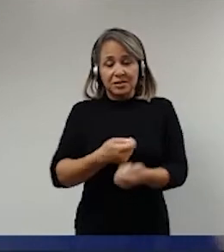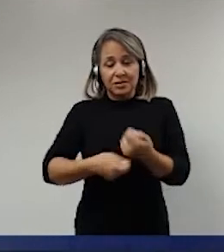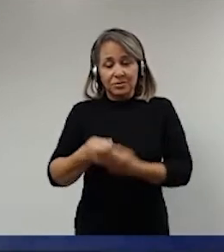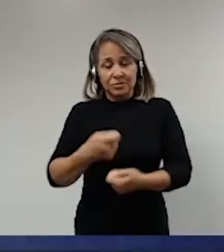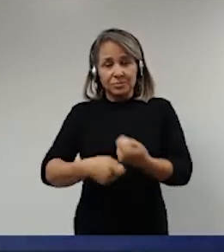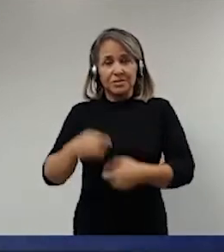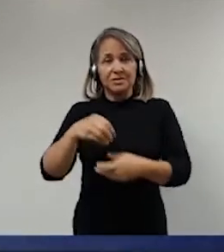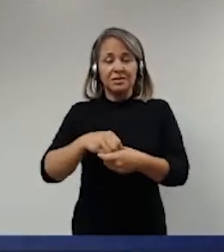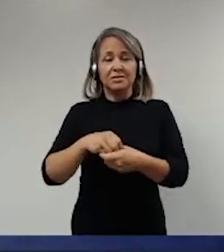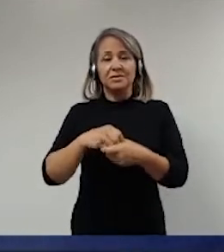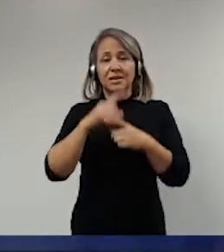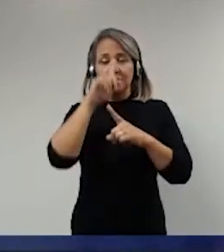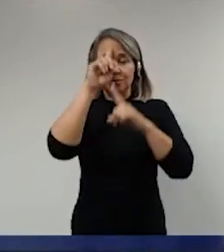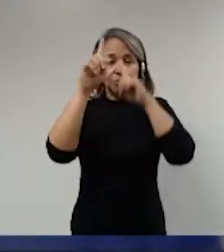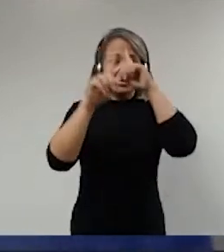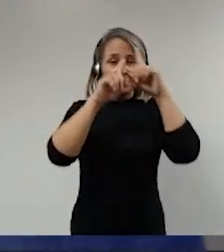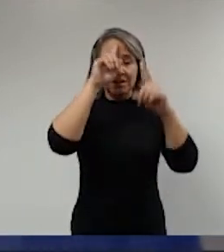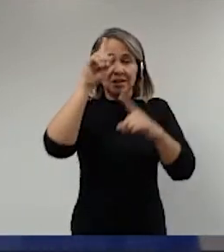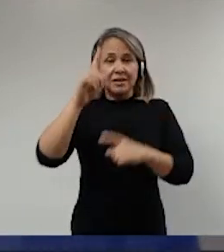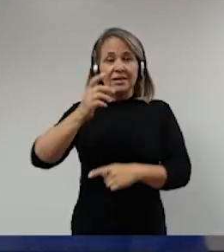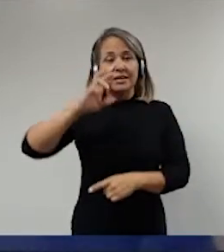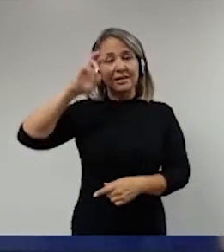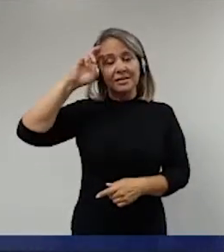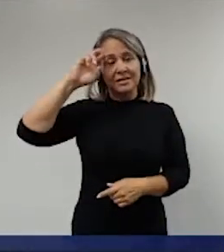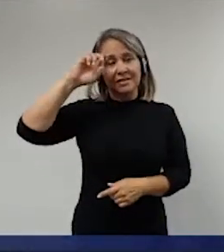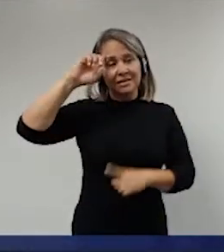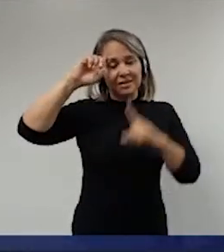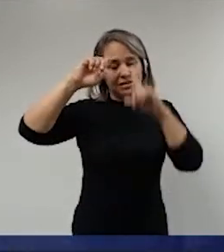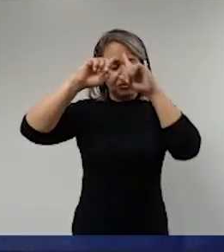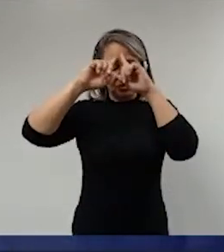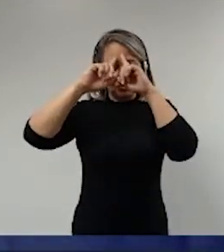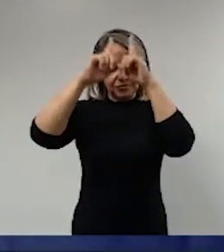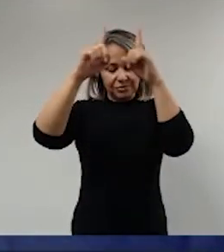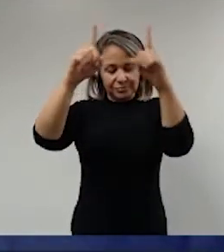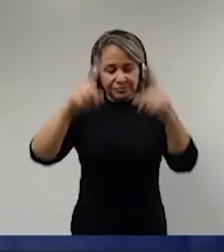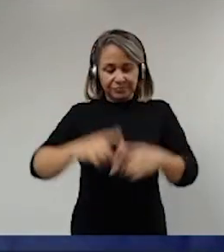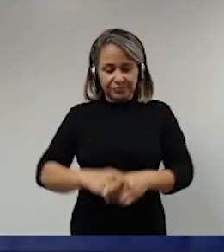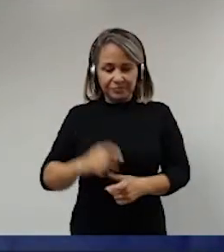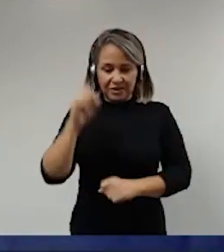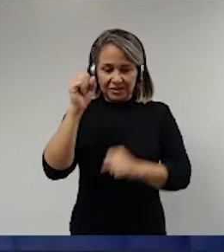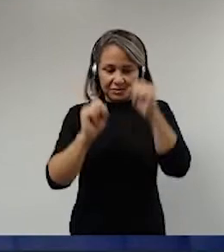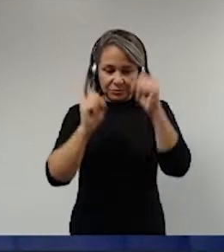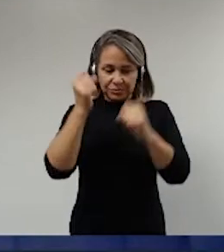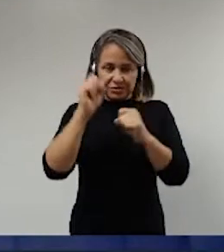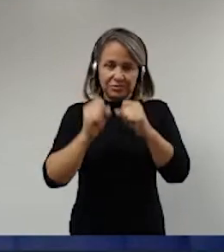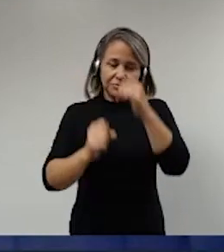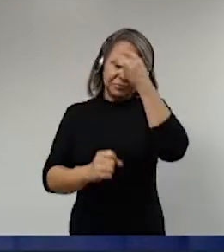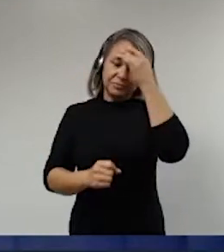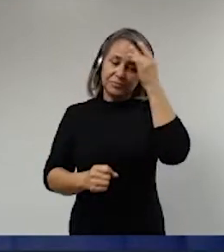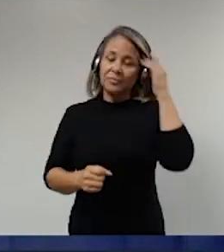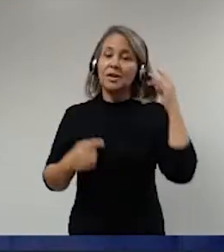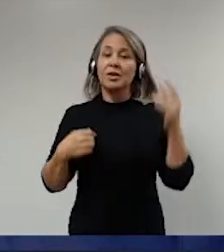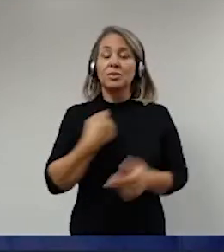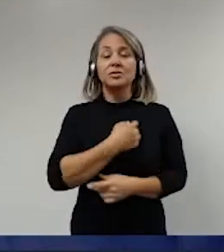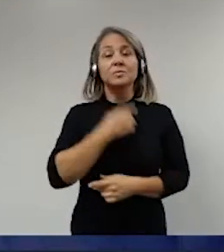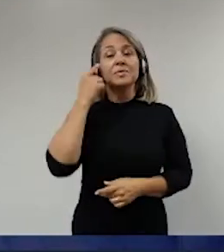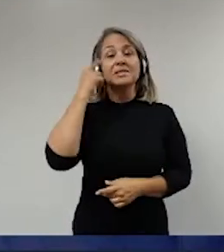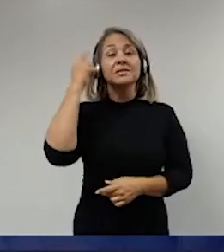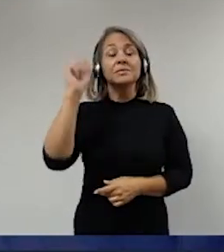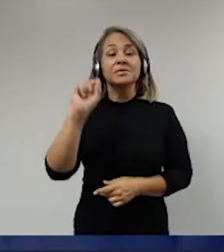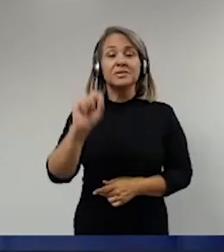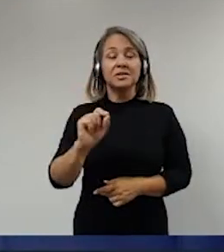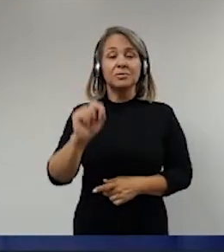criativa. Quando hoje se pensa em indústria criativa, nós temos que imaginar